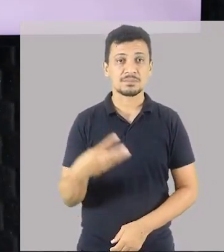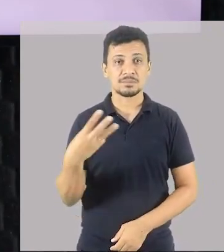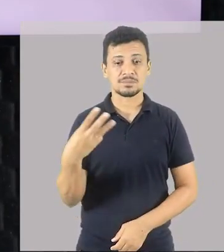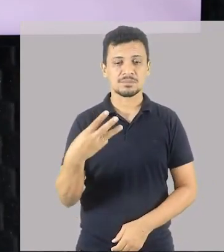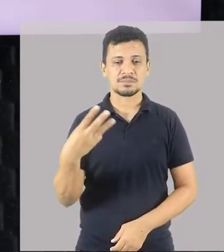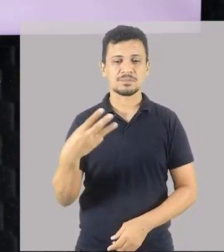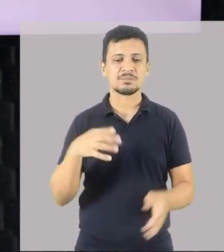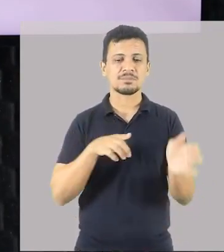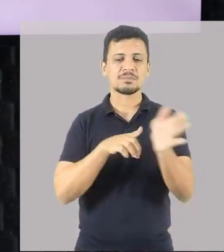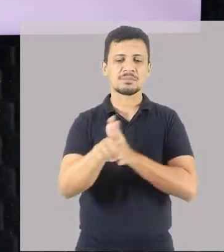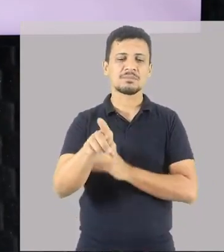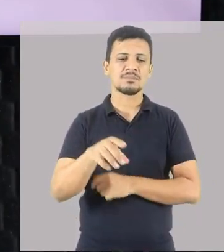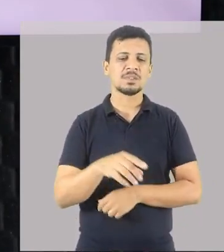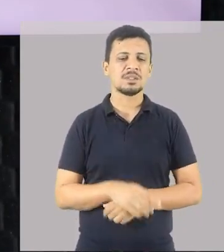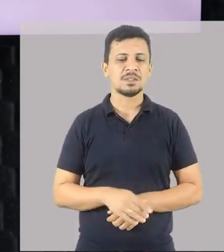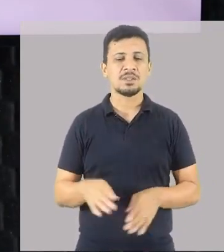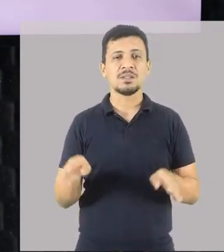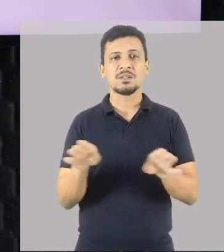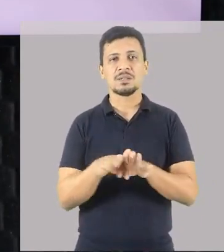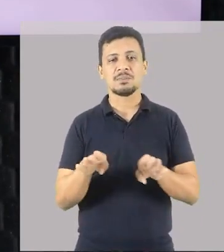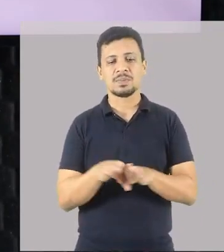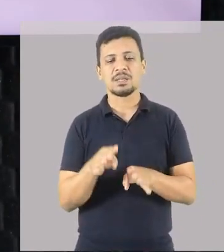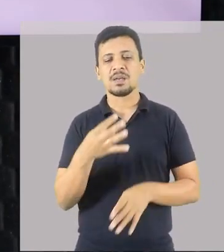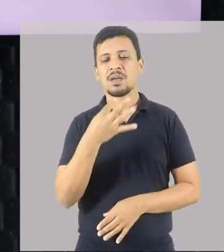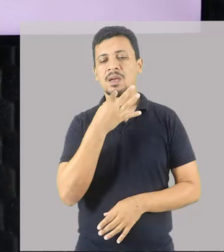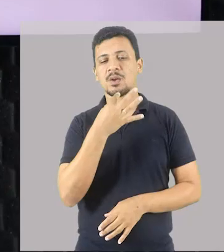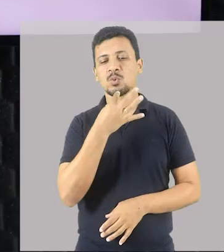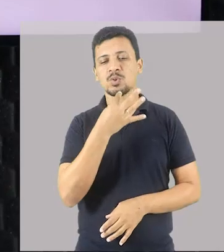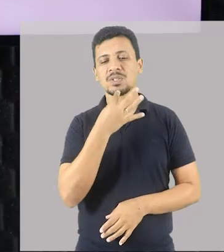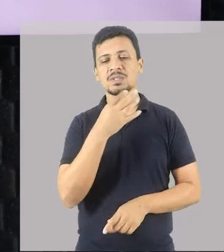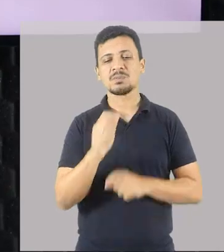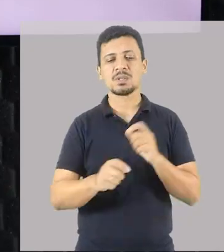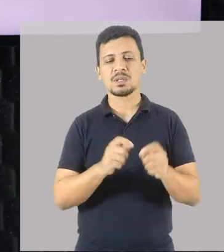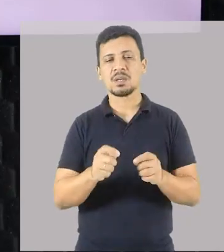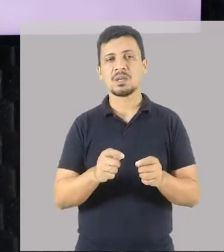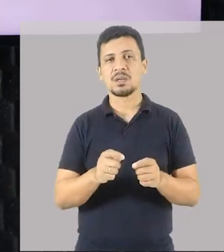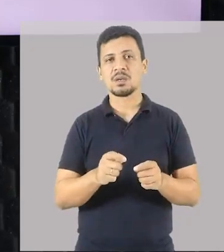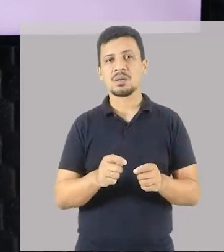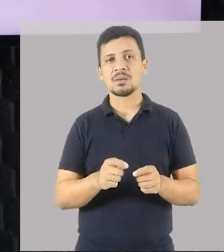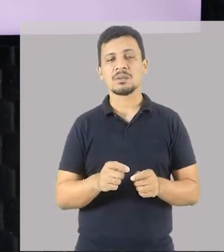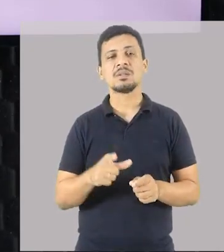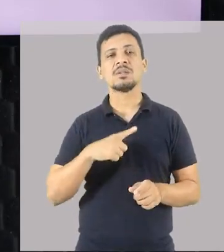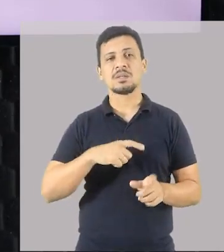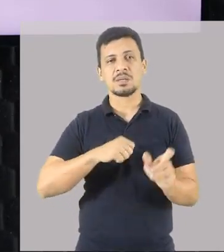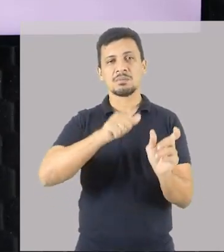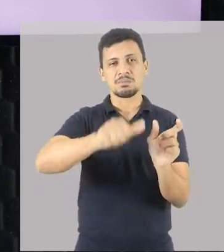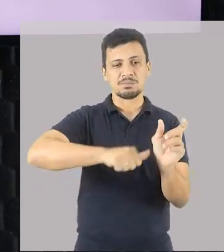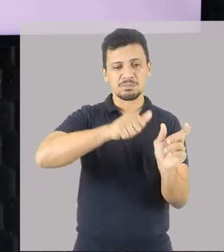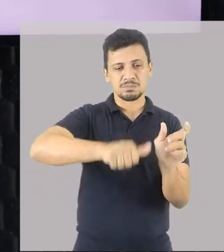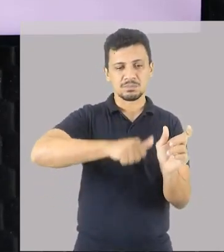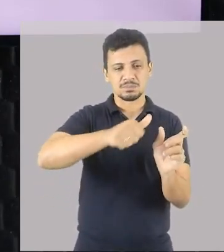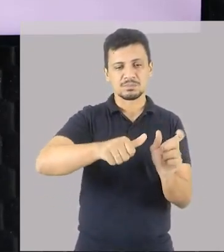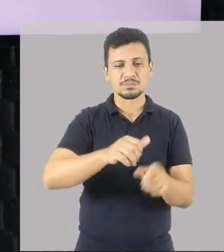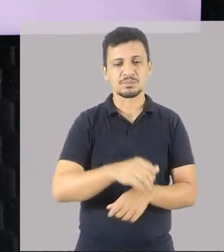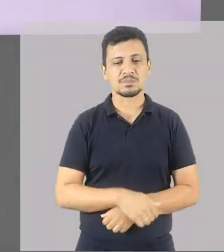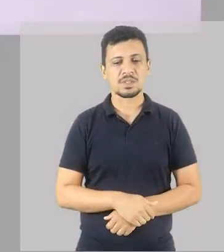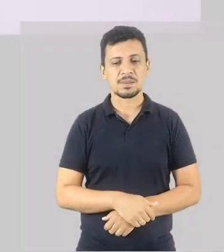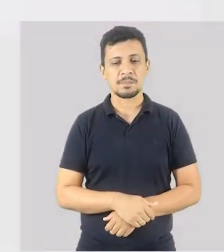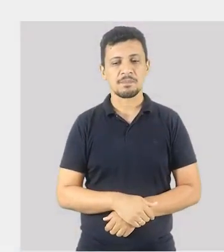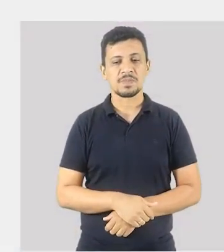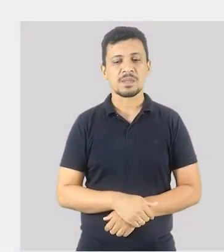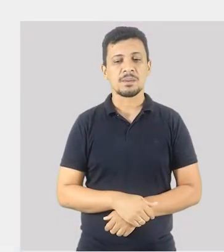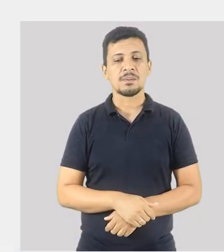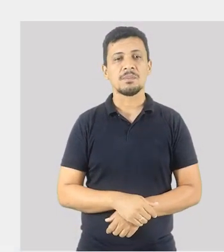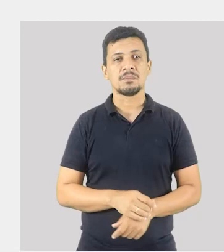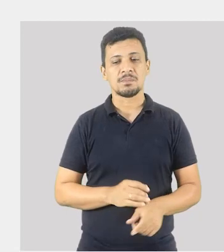terceira questão, ele também trabalha com reconhecimento de uma estrutura de derivação. Ele diz assim, considere as